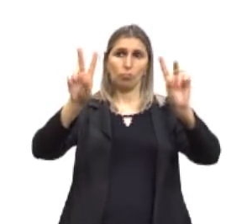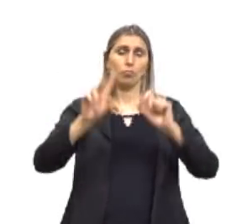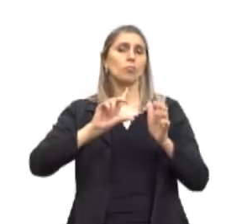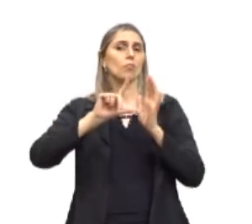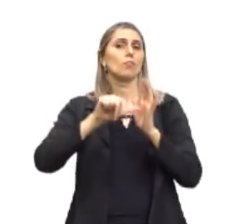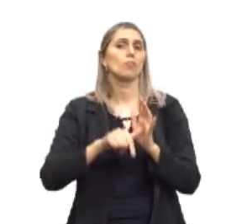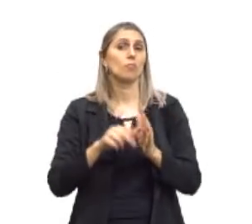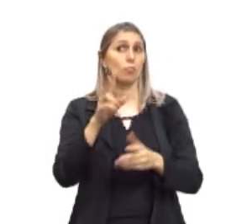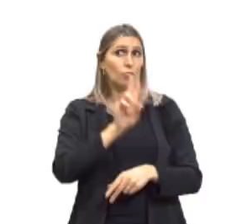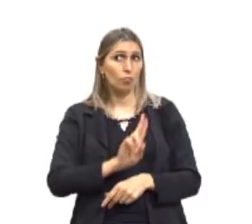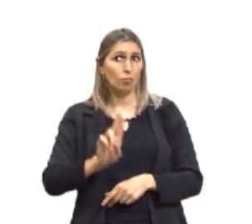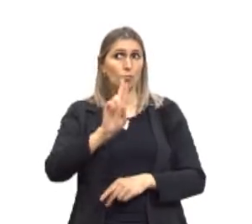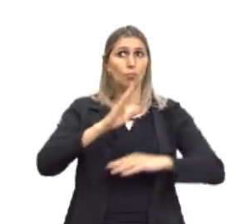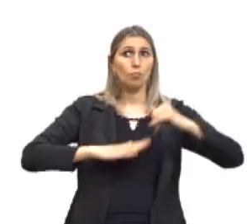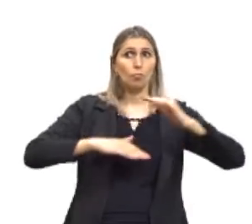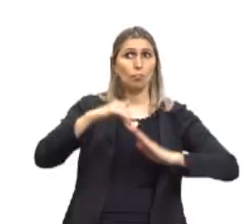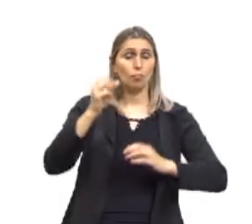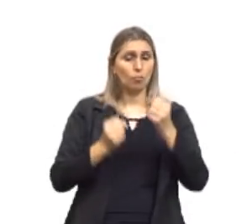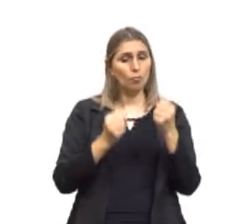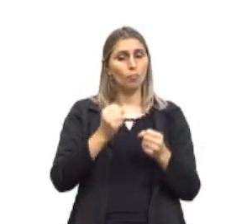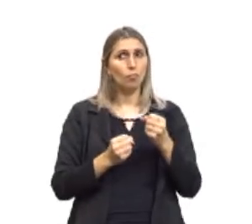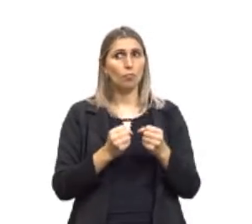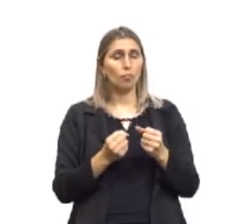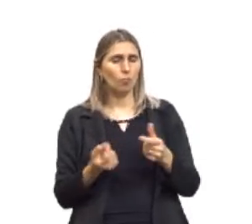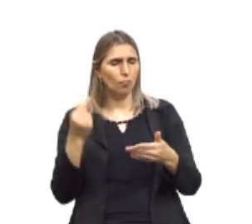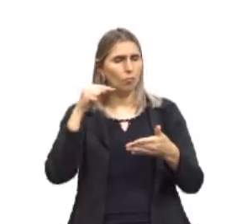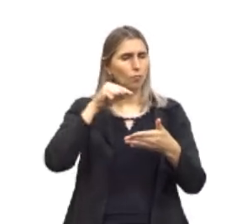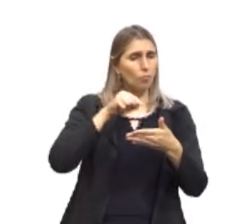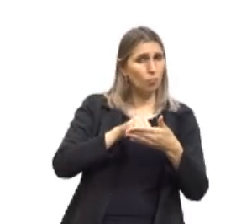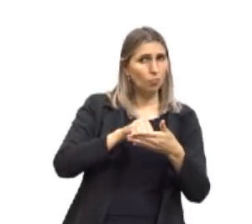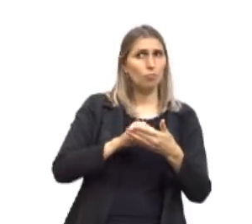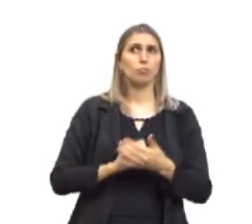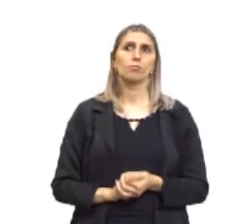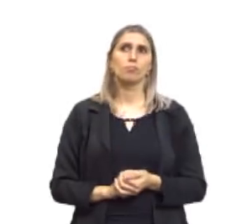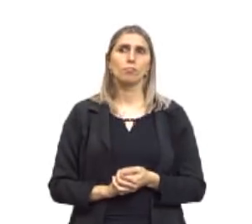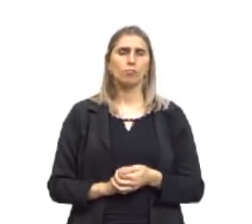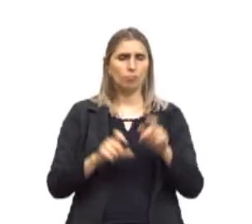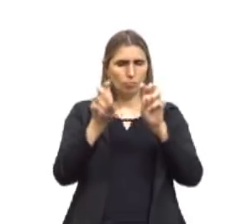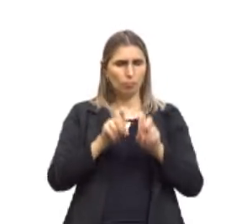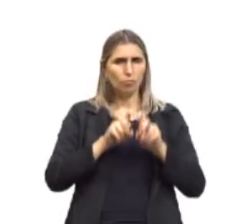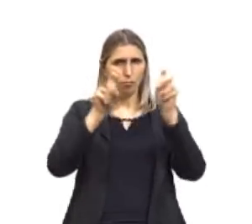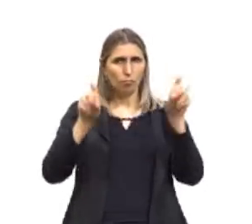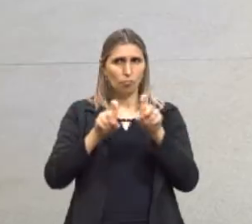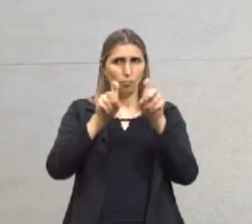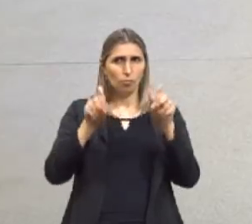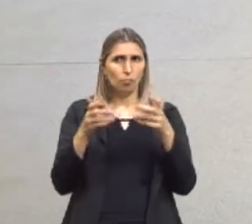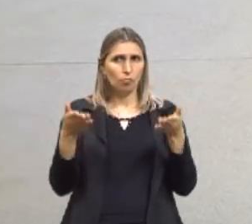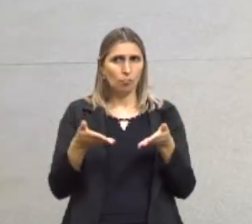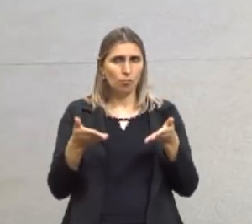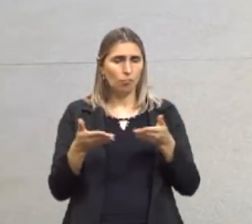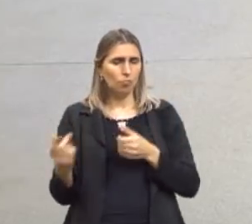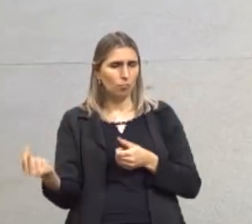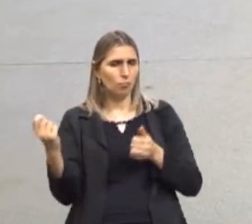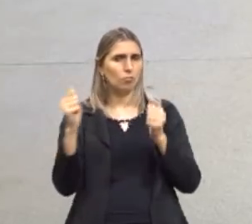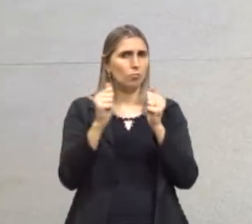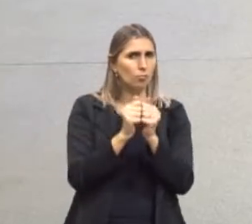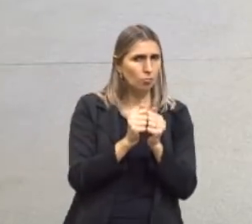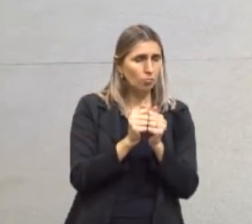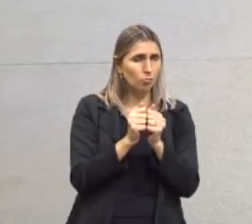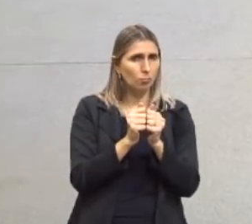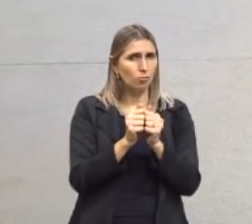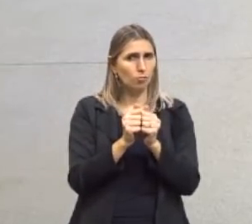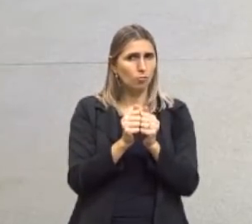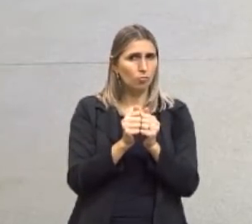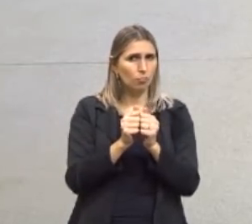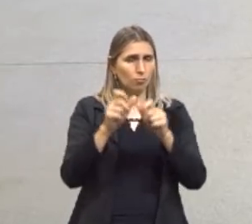vai na aplicação ali do carro e do ponto cego. Vamos para o computador, então. Peço que me acompanhe a câmera aqui para o